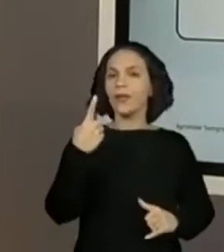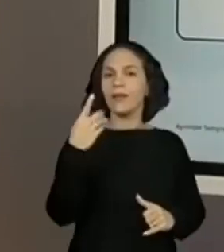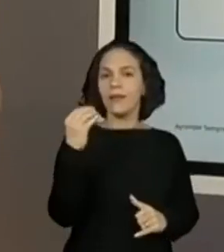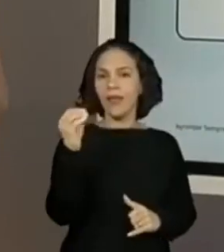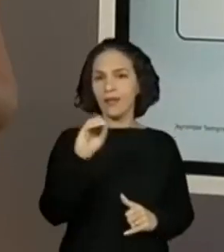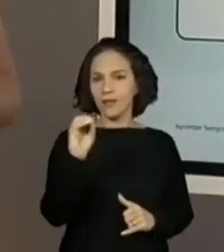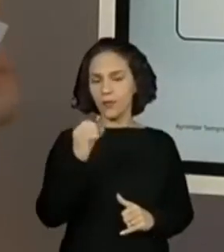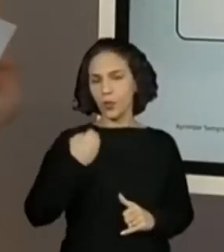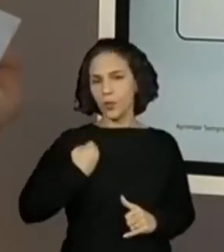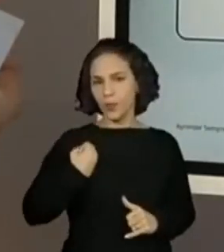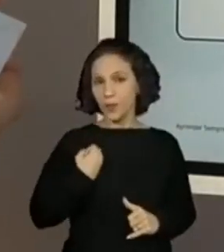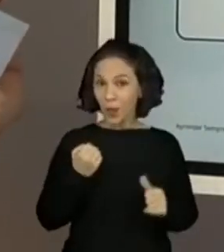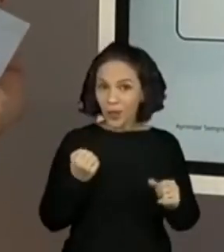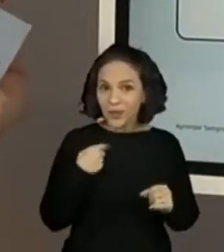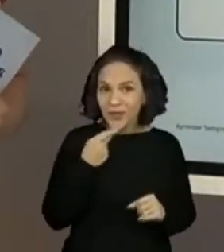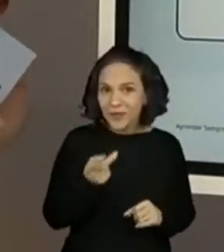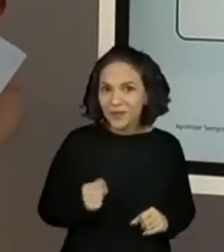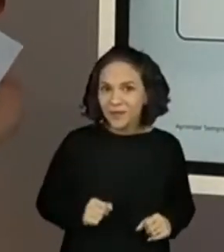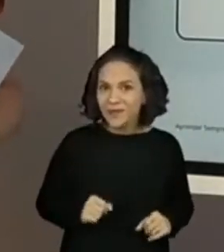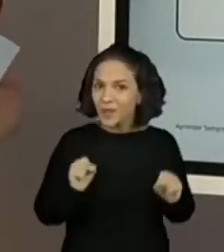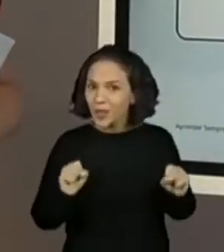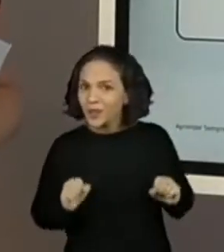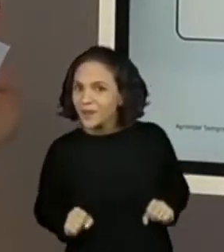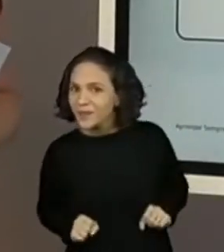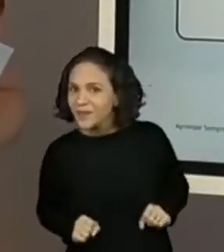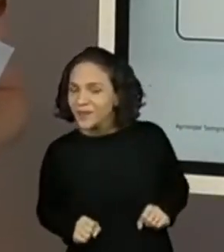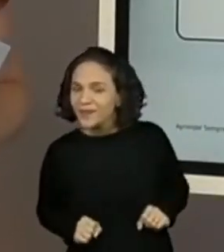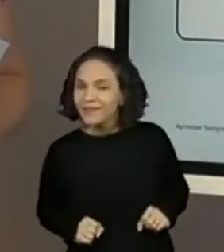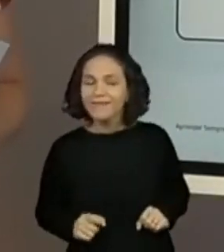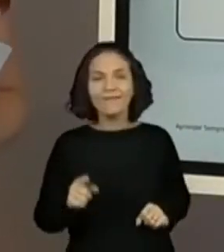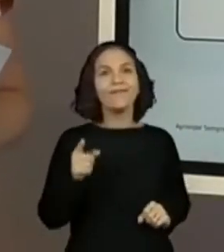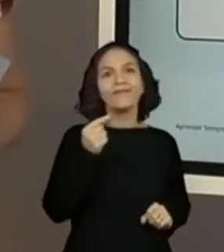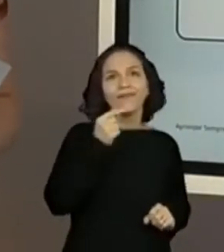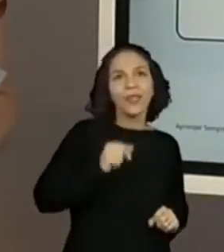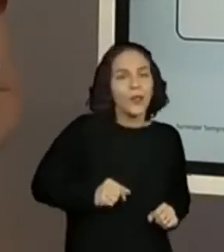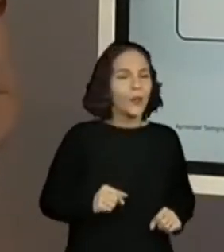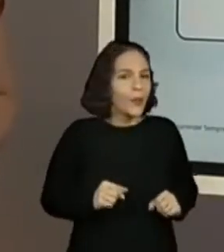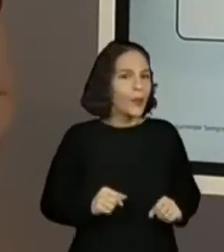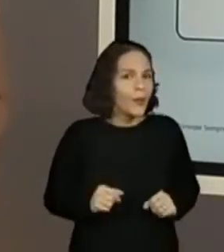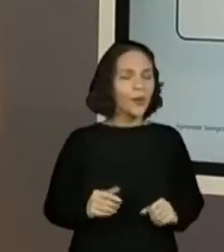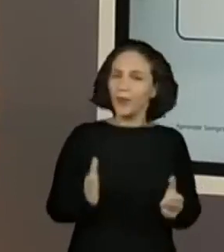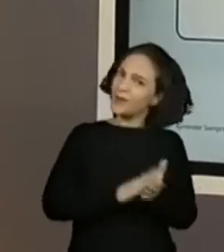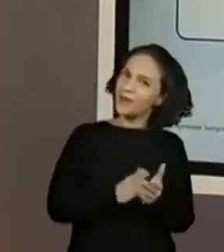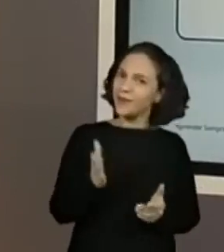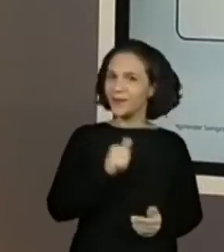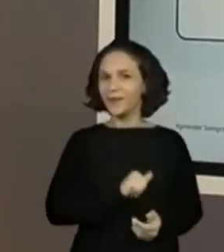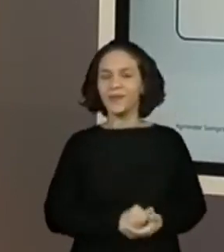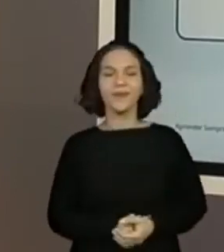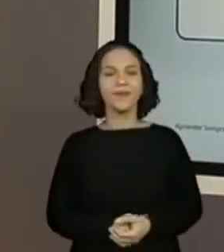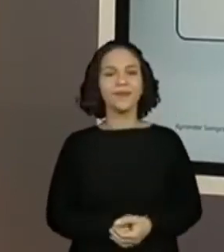aí. Posso falar? Preparados? Lápis na mão? Respirem.